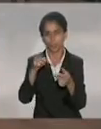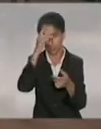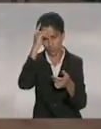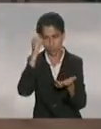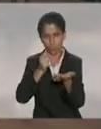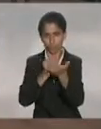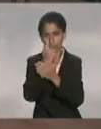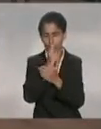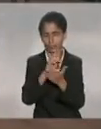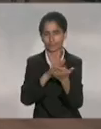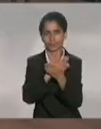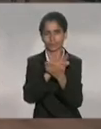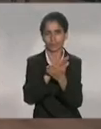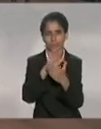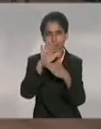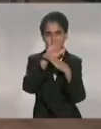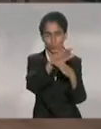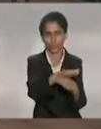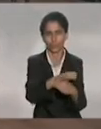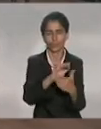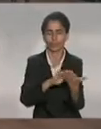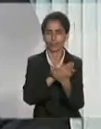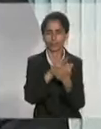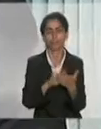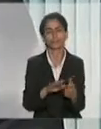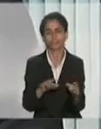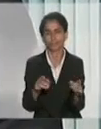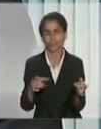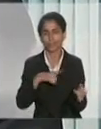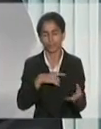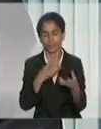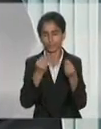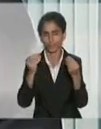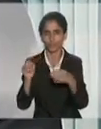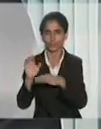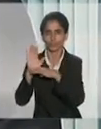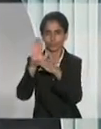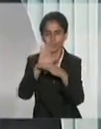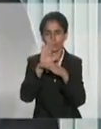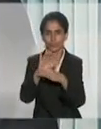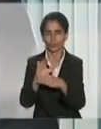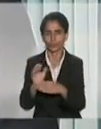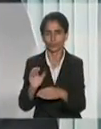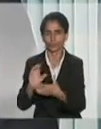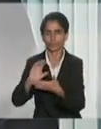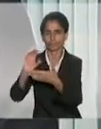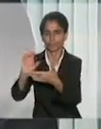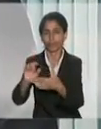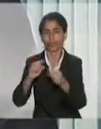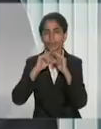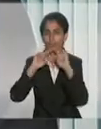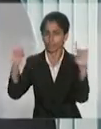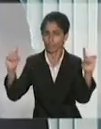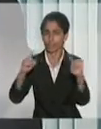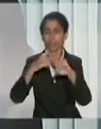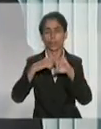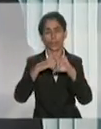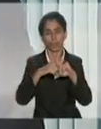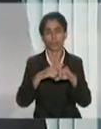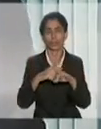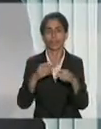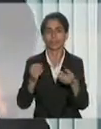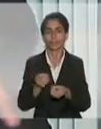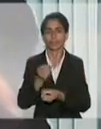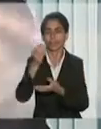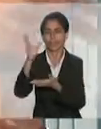benefícios são criticados por causa disso, por nós, inclusive. Porque ele é dado